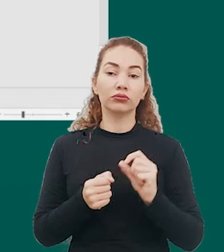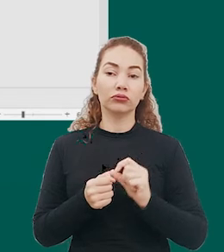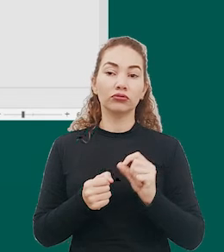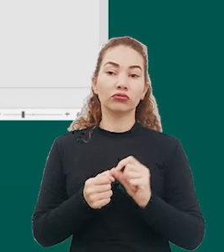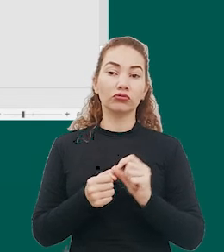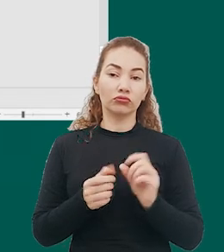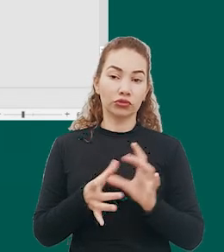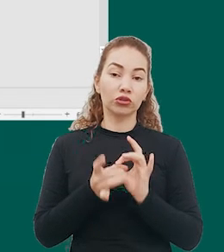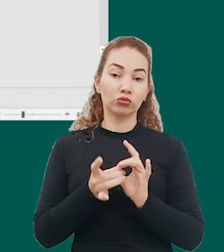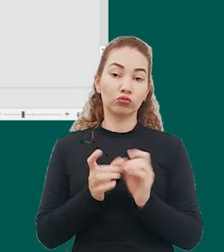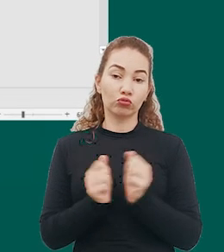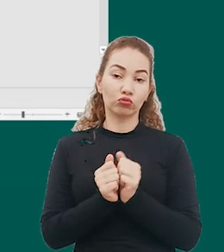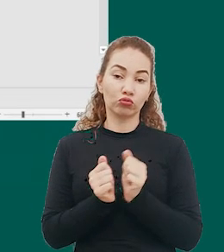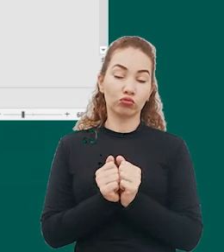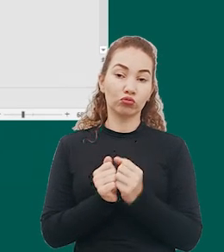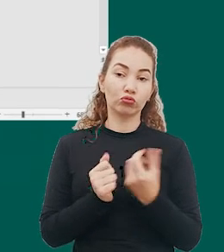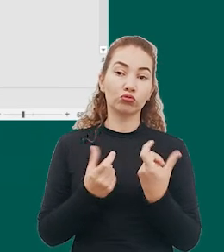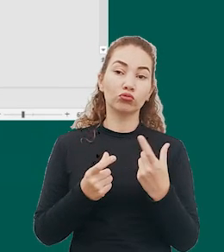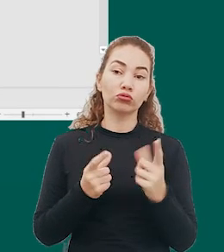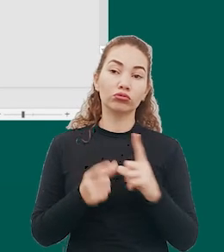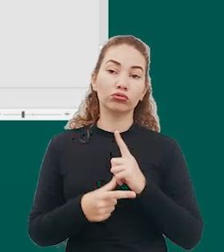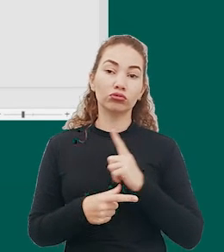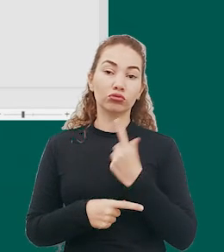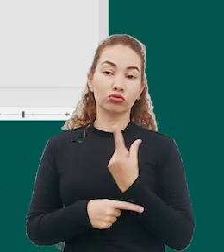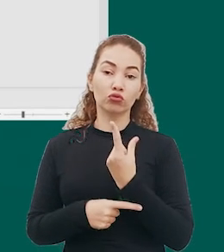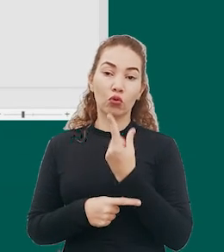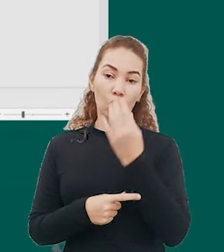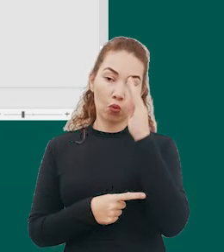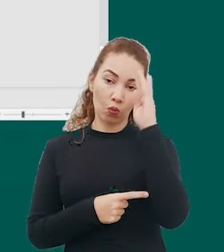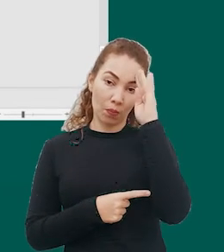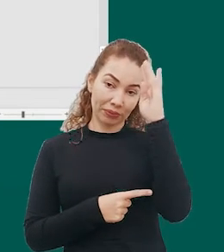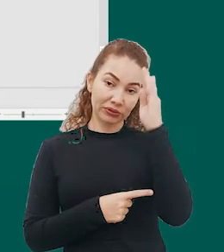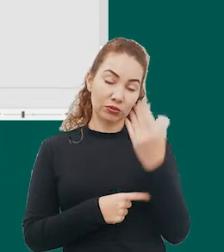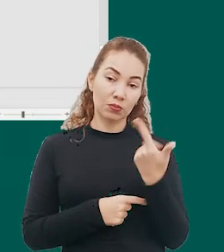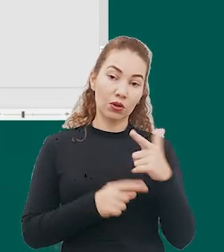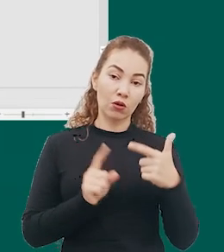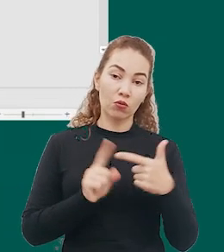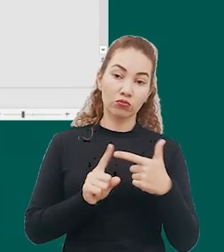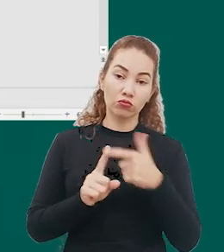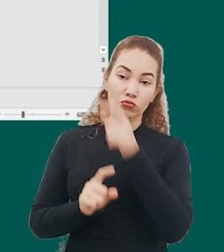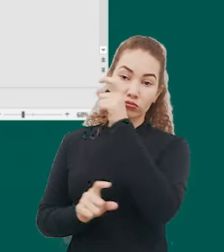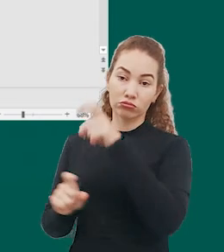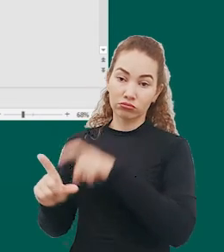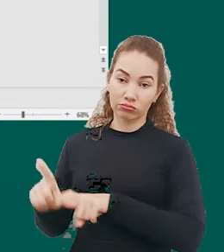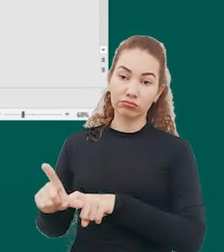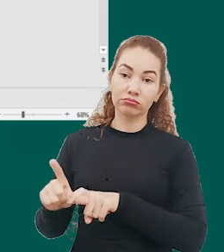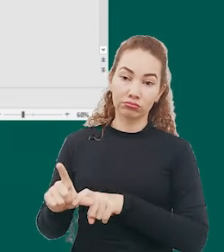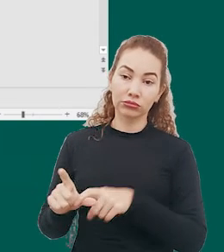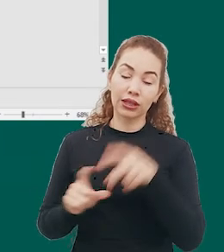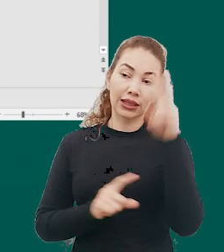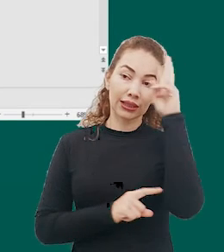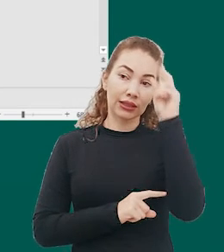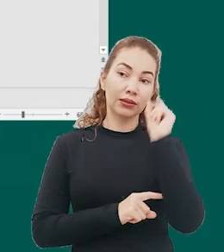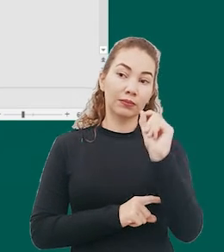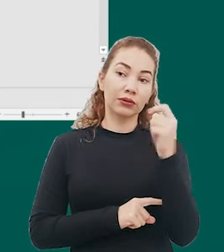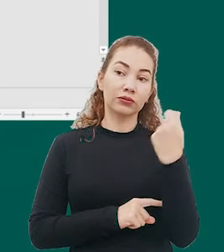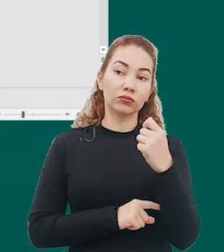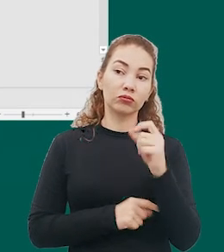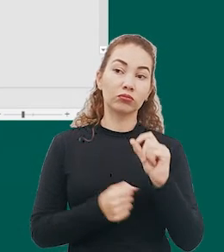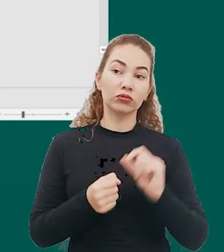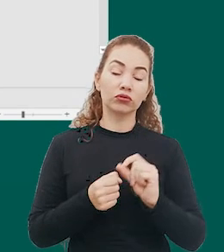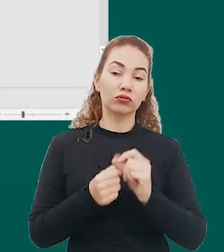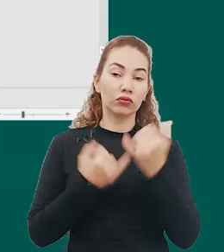em conjunto, aonde um será o titular e o outro será o dependente. Lembrando que tem que estar